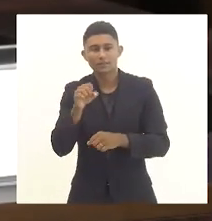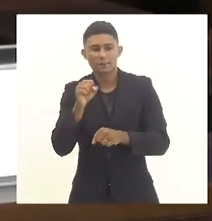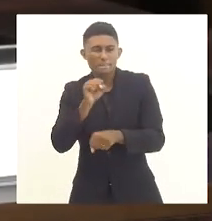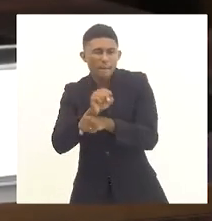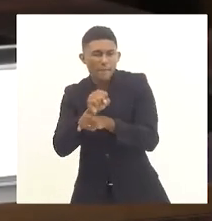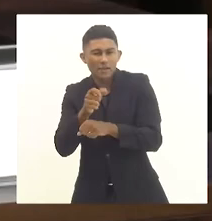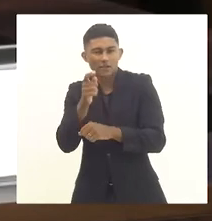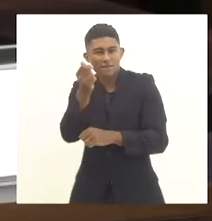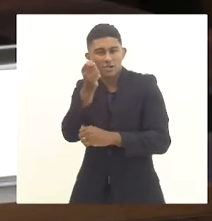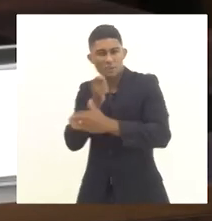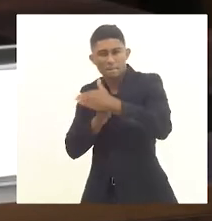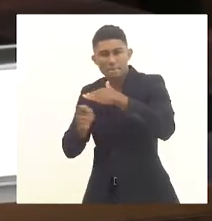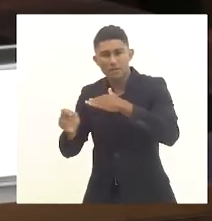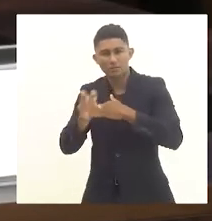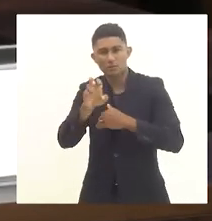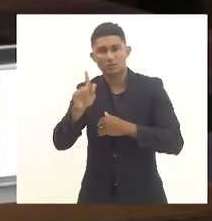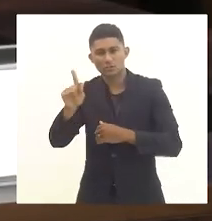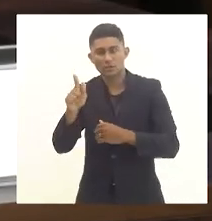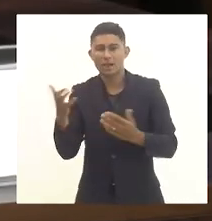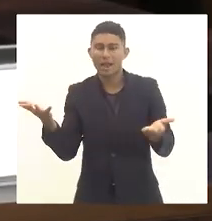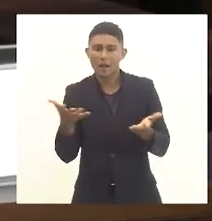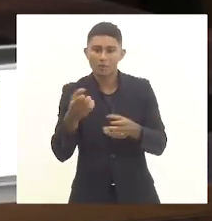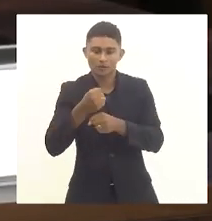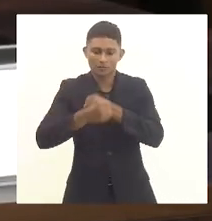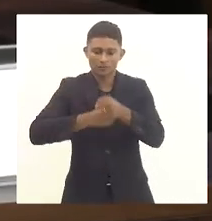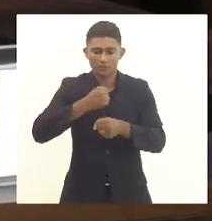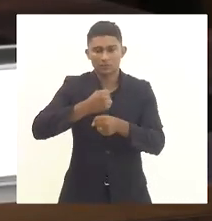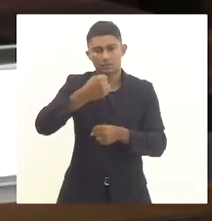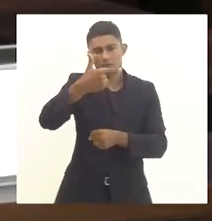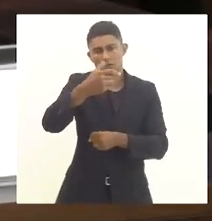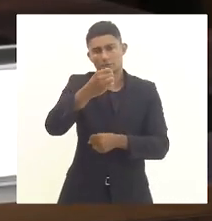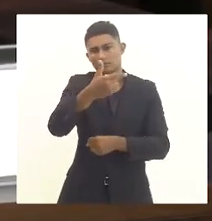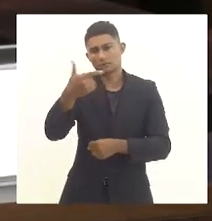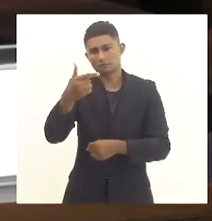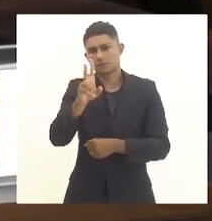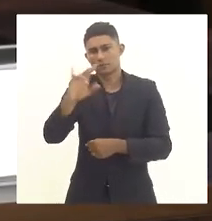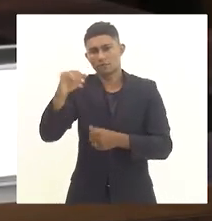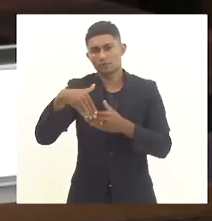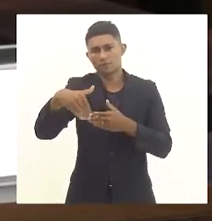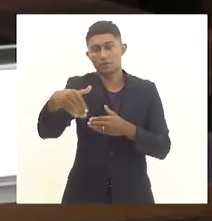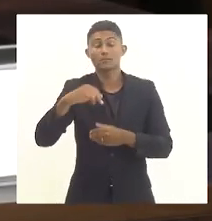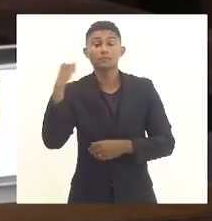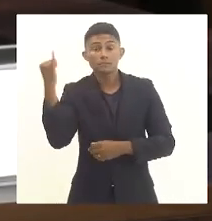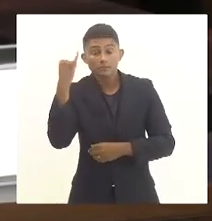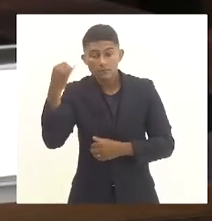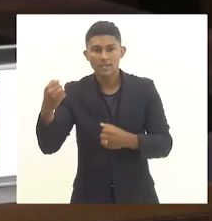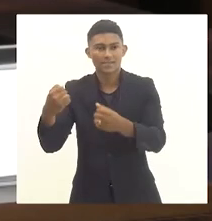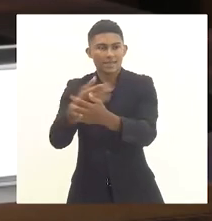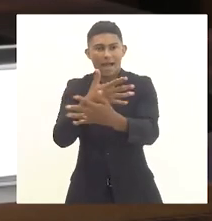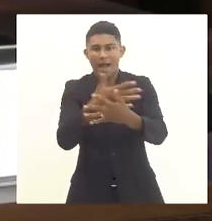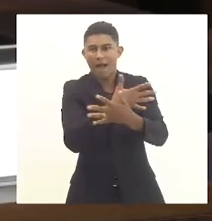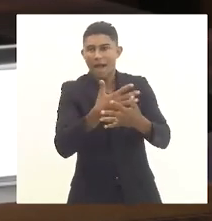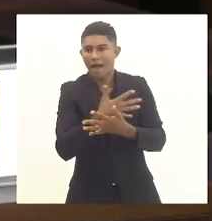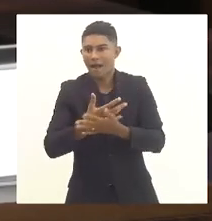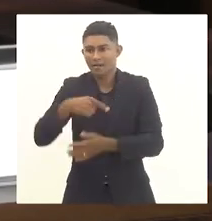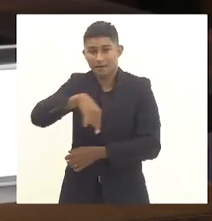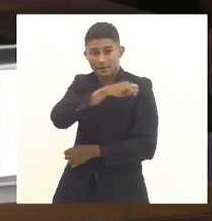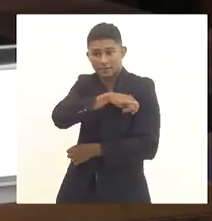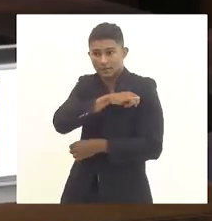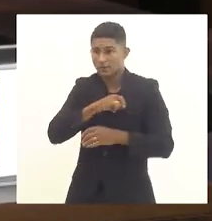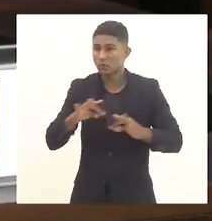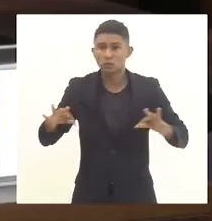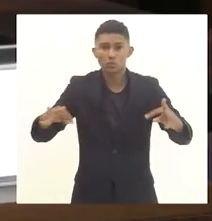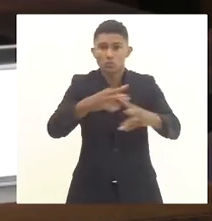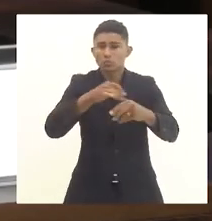que já está para acontecer a partir de agora, do ano de 2022. É importante que todas as cidades fluminenses e brasileiras façam essa